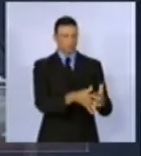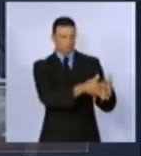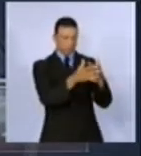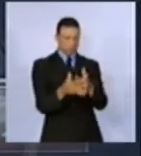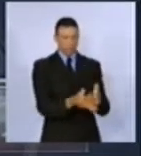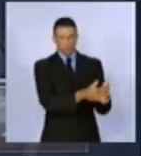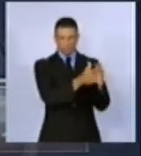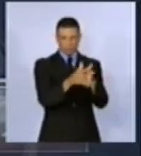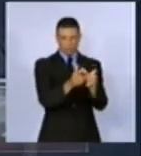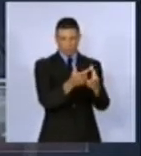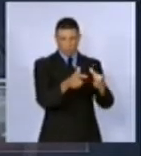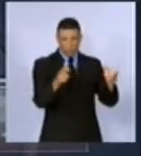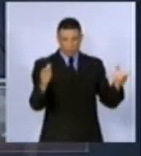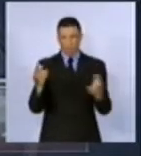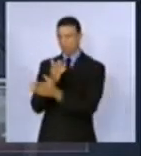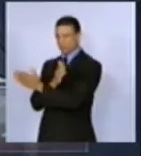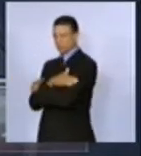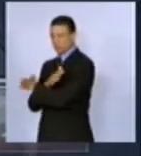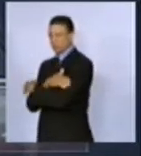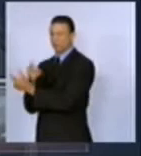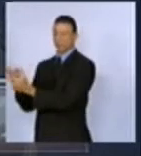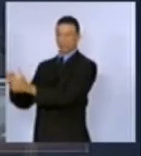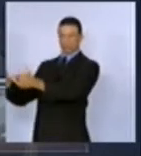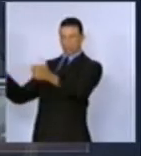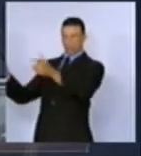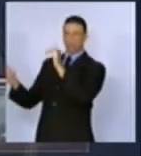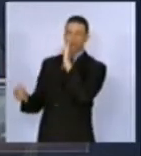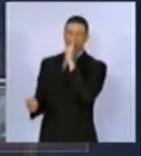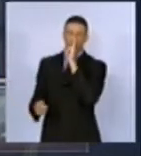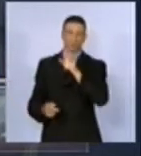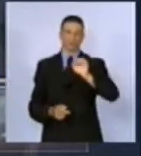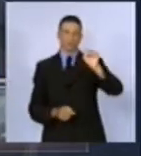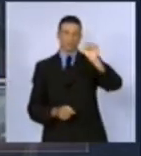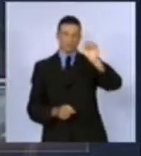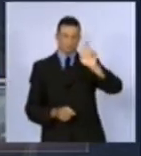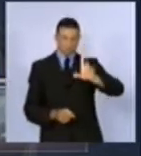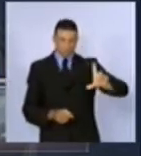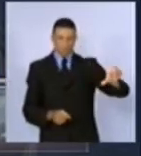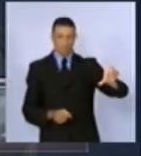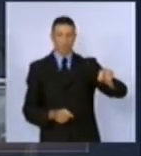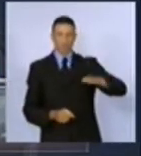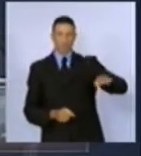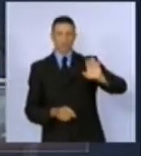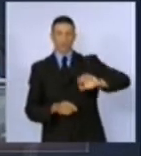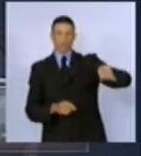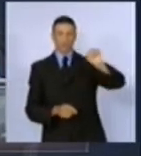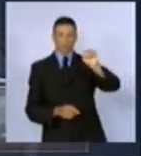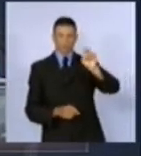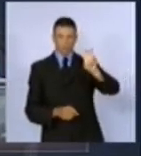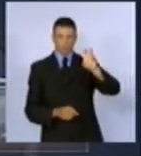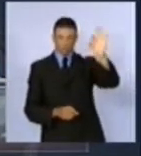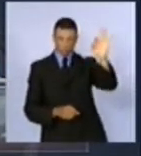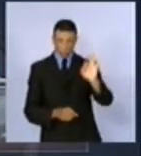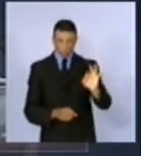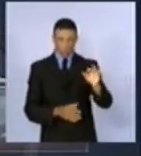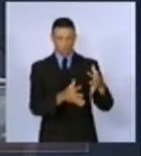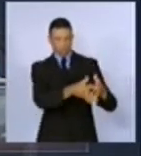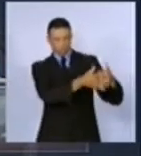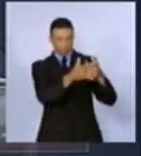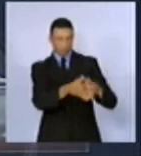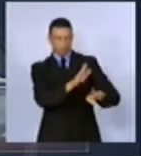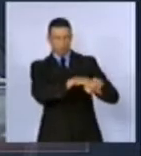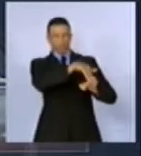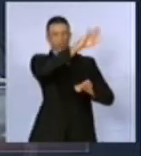proporção a segunda publicação e estima-se que a região centro-sul que na região centro-sul cerca de 85 porcento da colheita da cana-de-açúcar já é